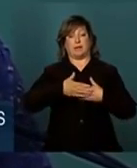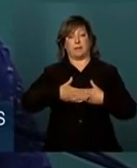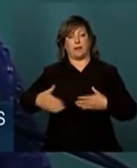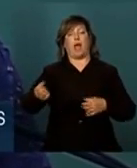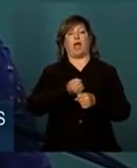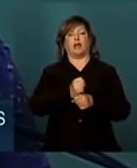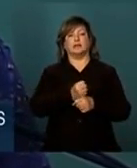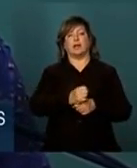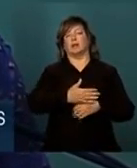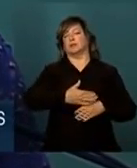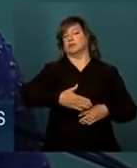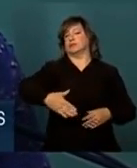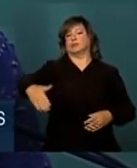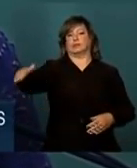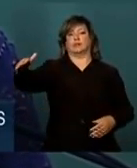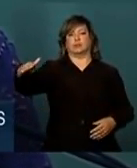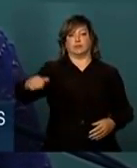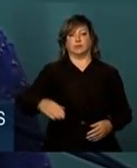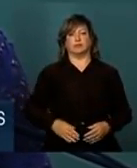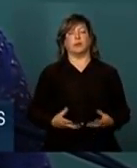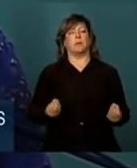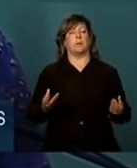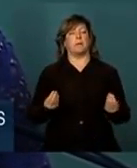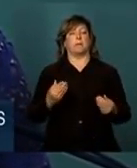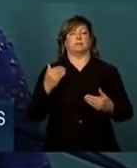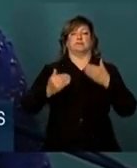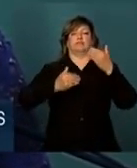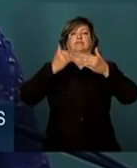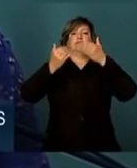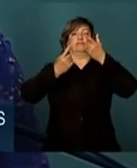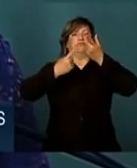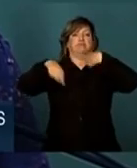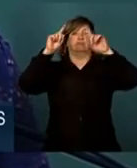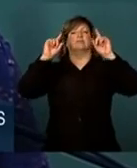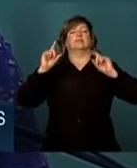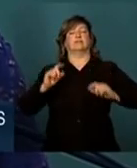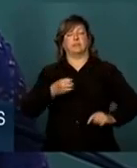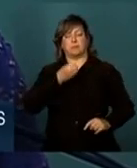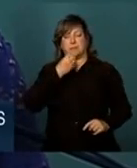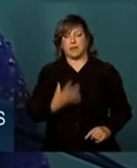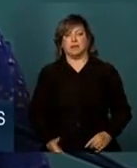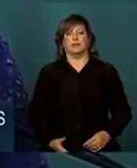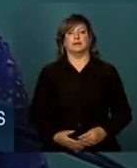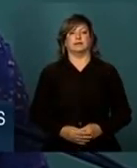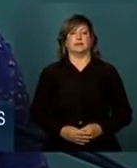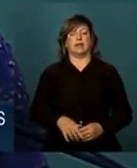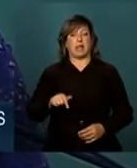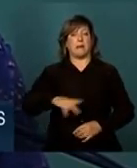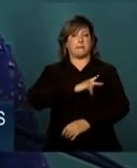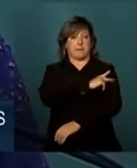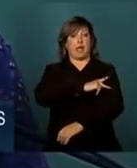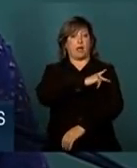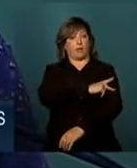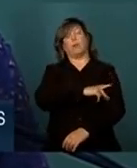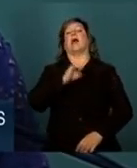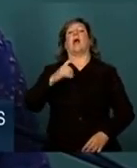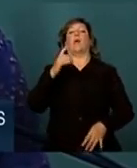anos e anos de muito progresso, acho, de prosperidade. O Piauí é um estado